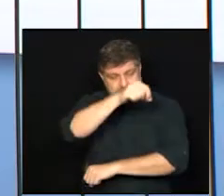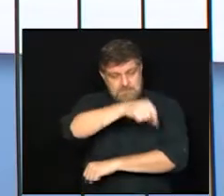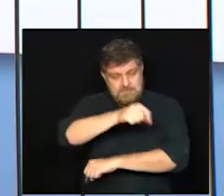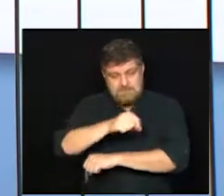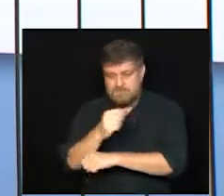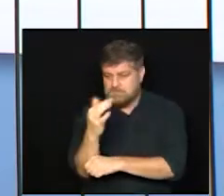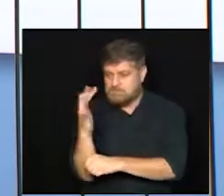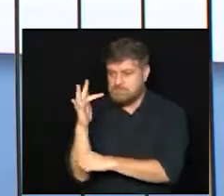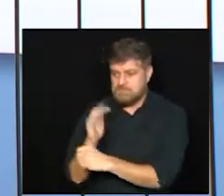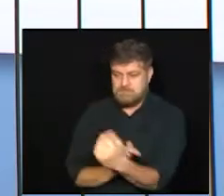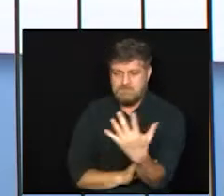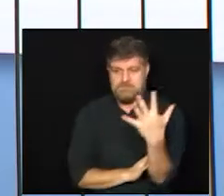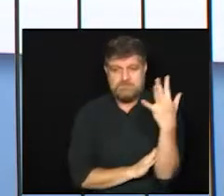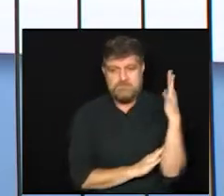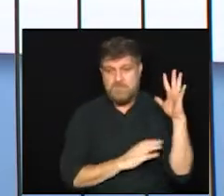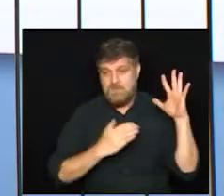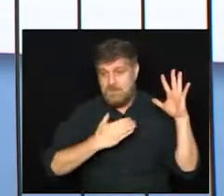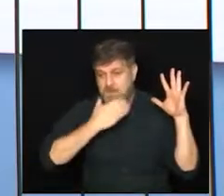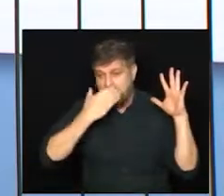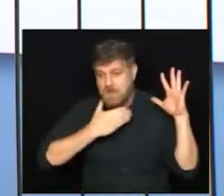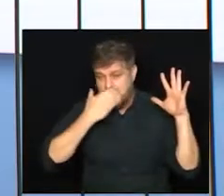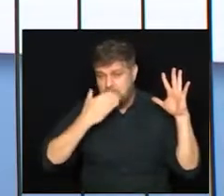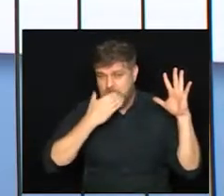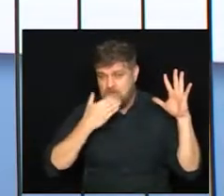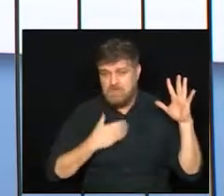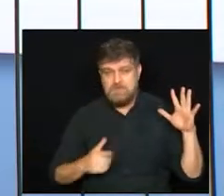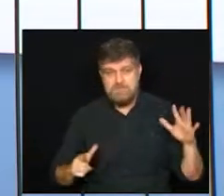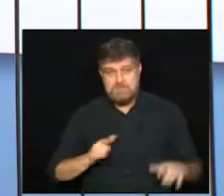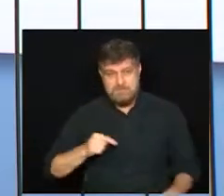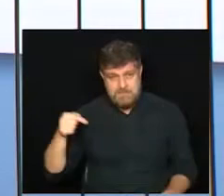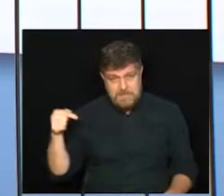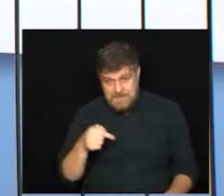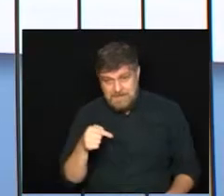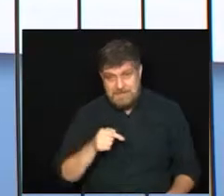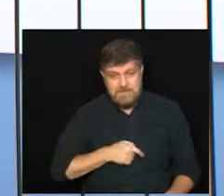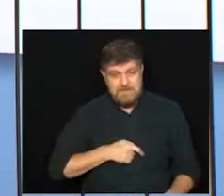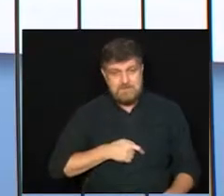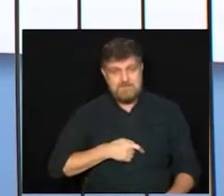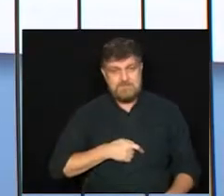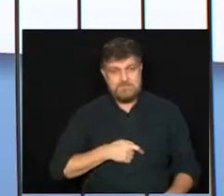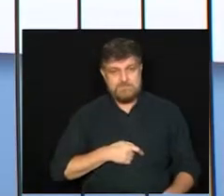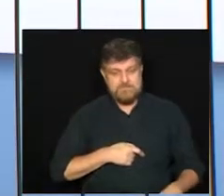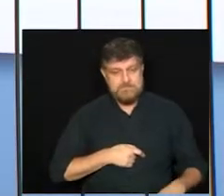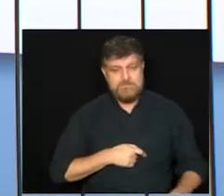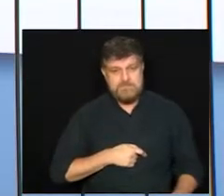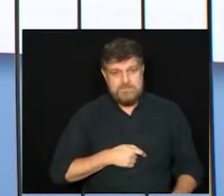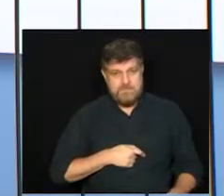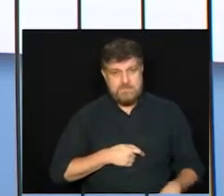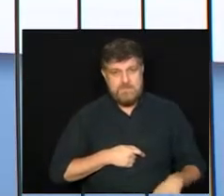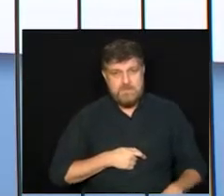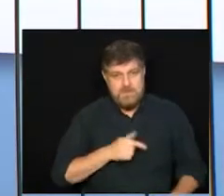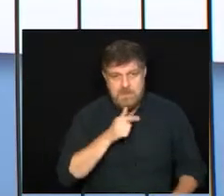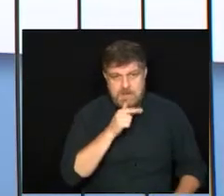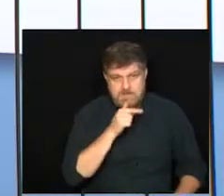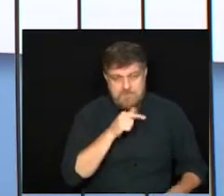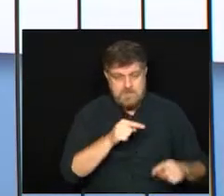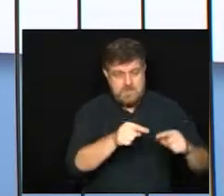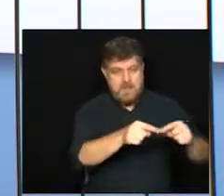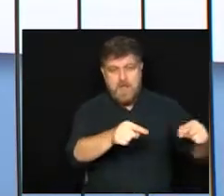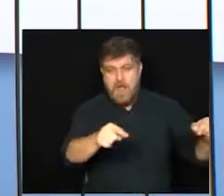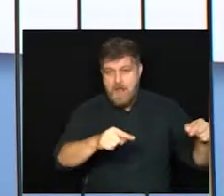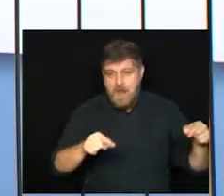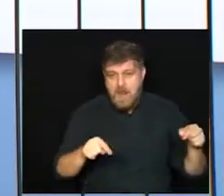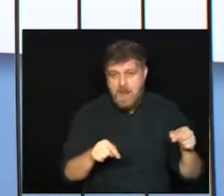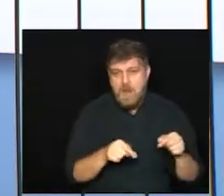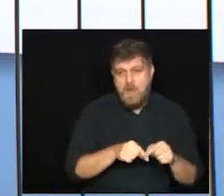com árvores frutíferas e nativas frutíferas lá no Parque Linear José Mingoni, mais conhecido